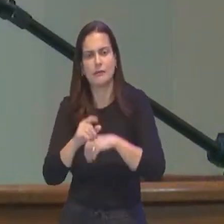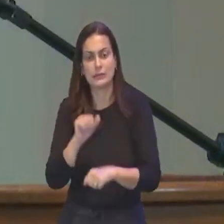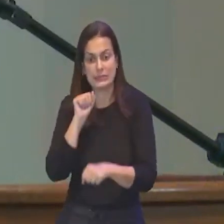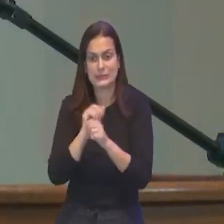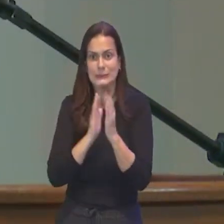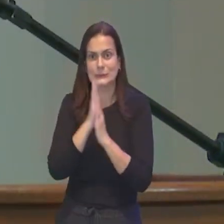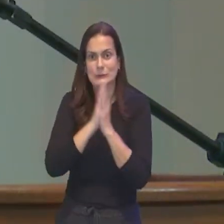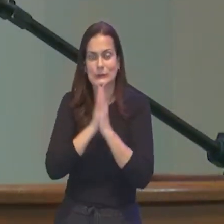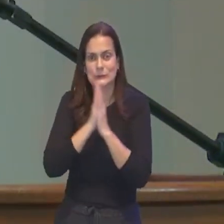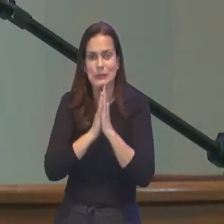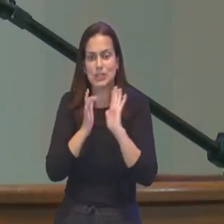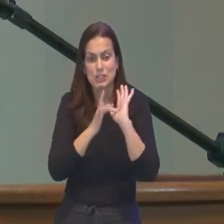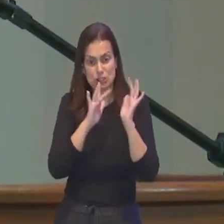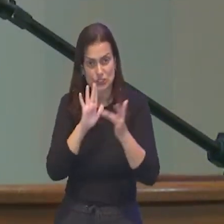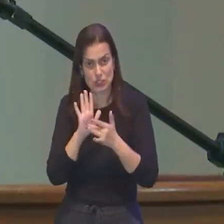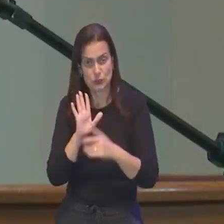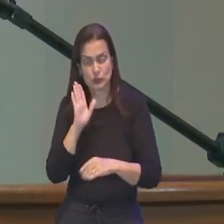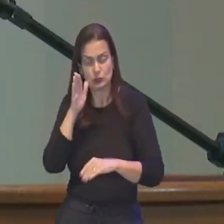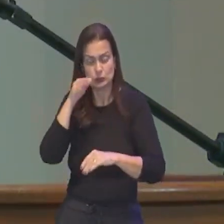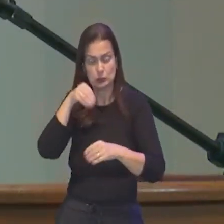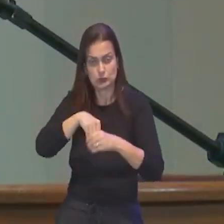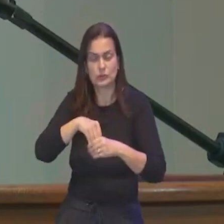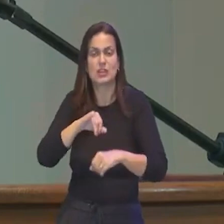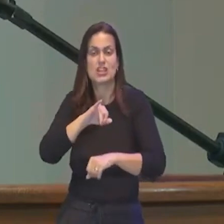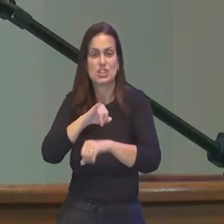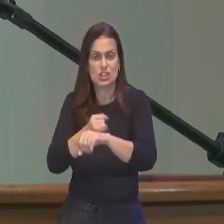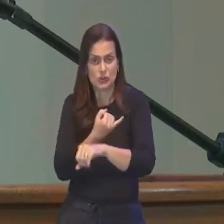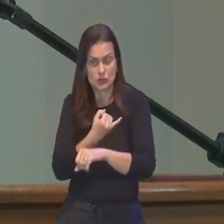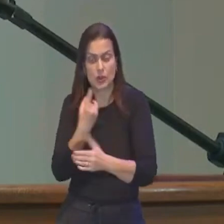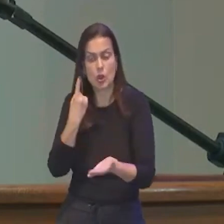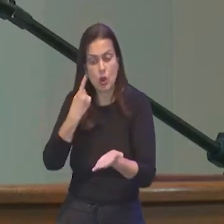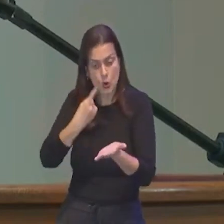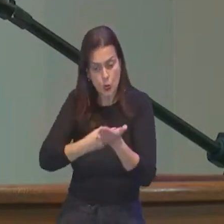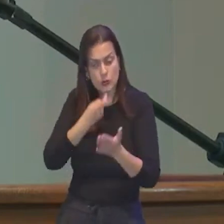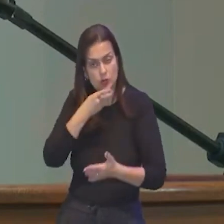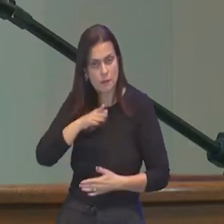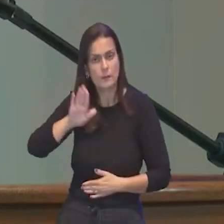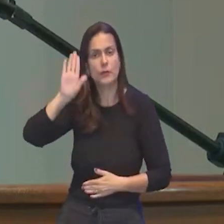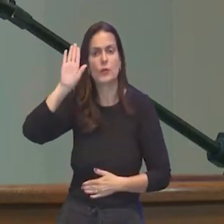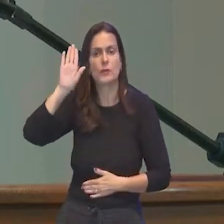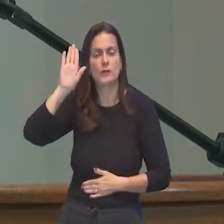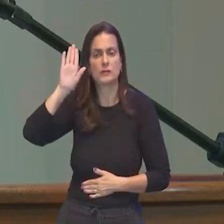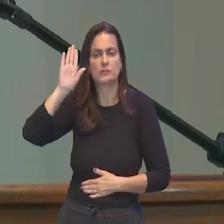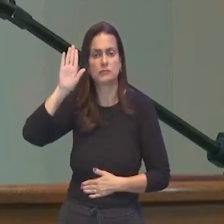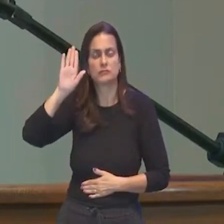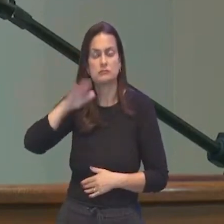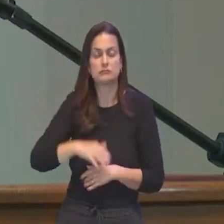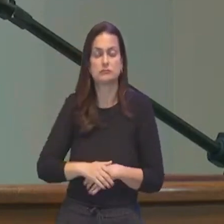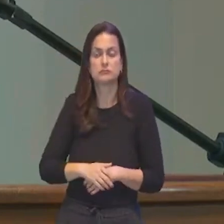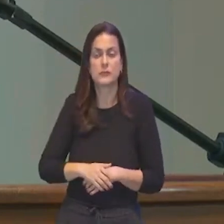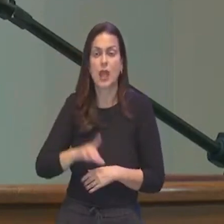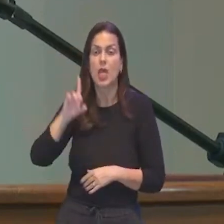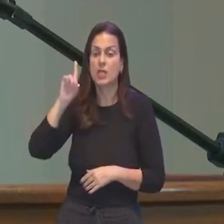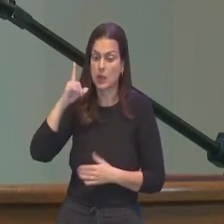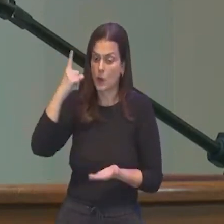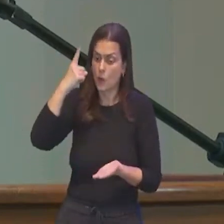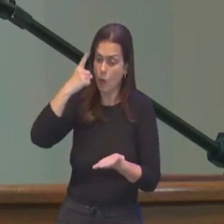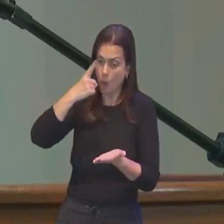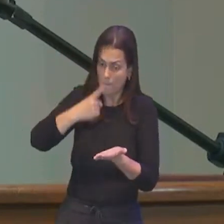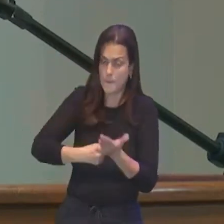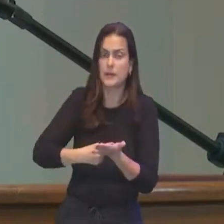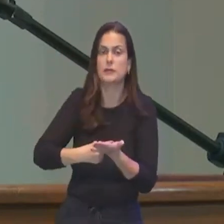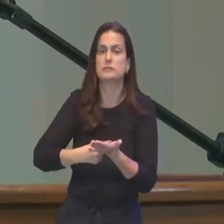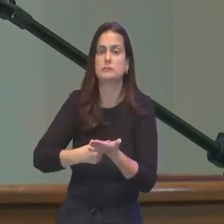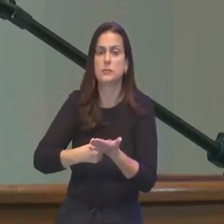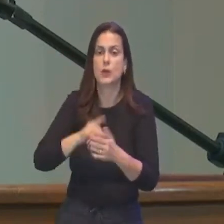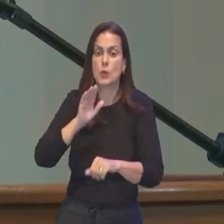A presença de Cristo em Jerusalém, ela cumpre os propósitos proféticos. A palavra de Deus iria se cumprir com a